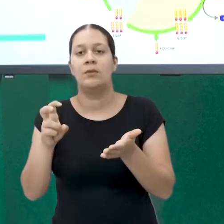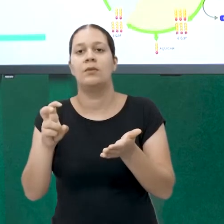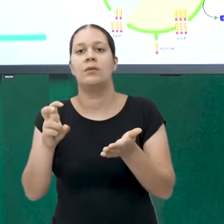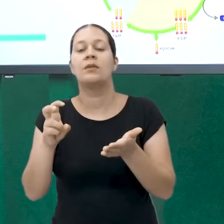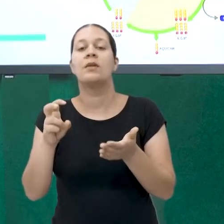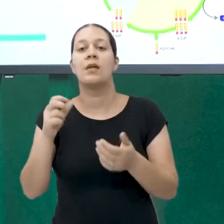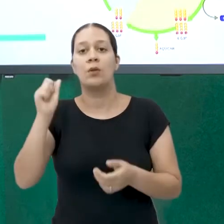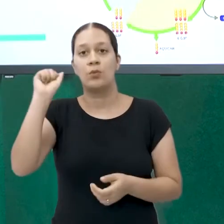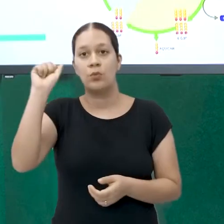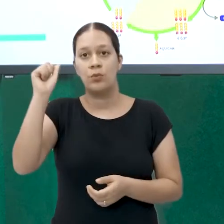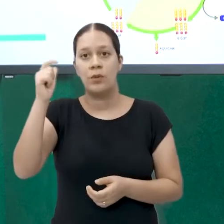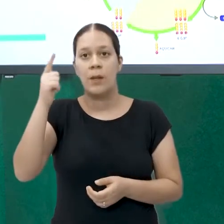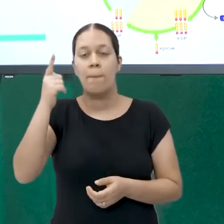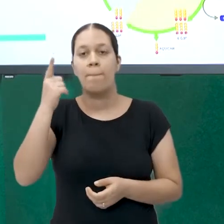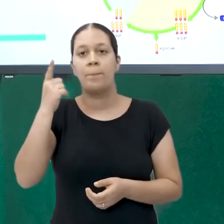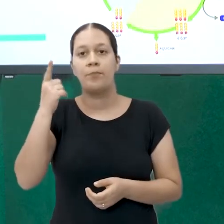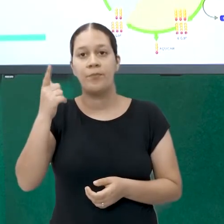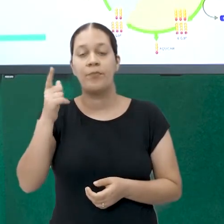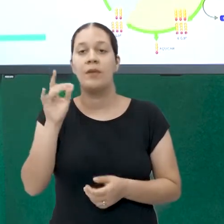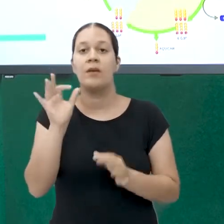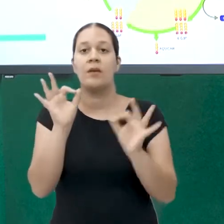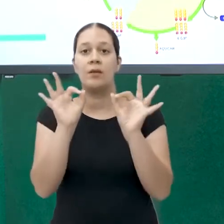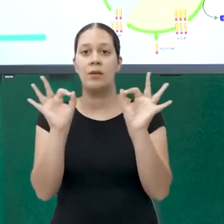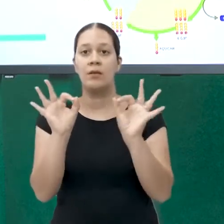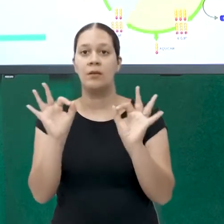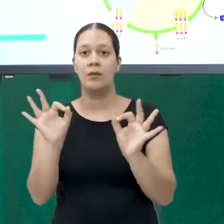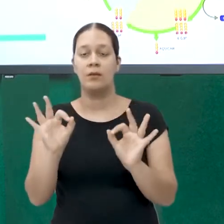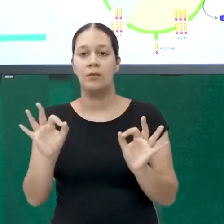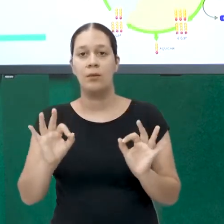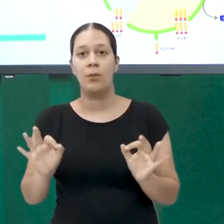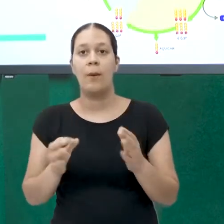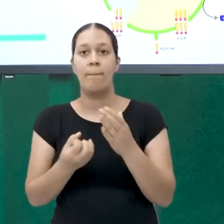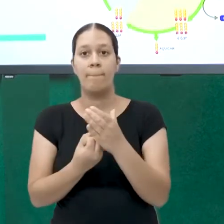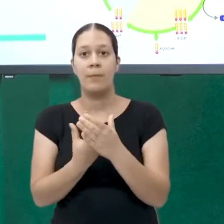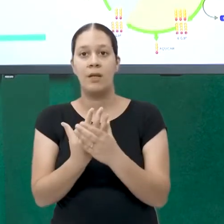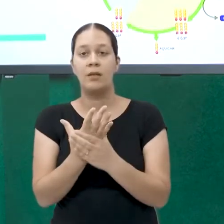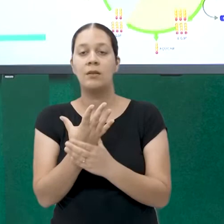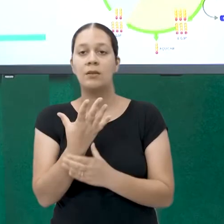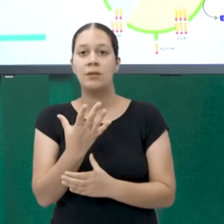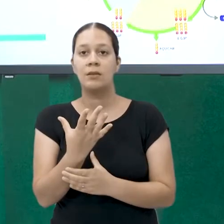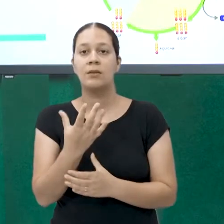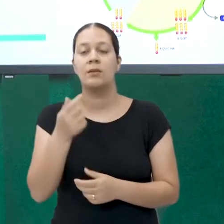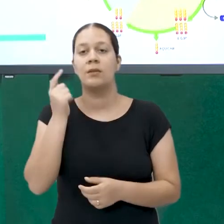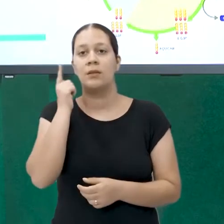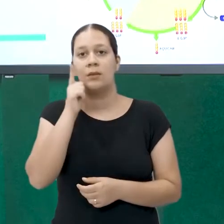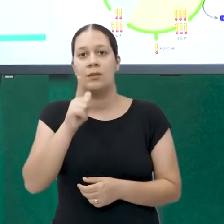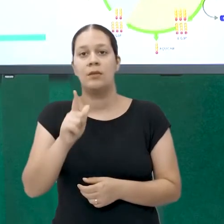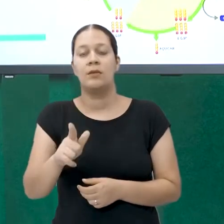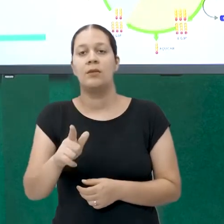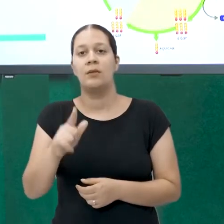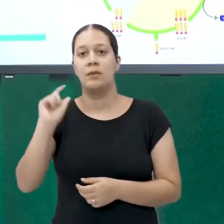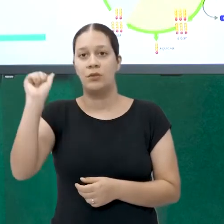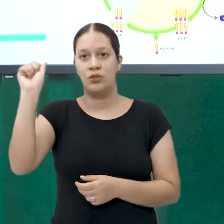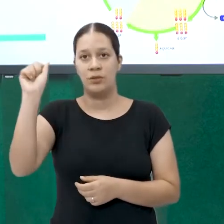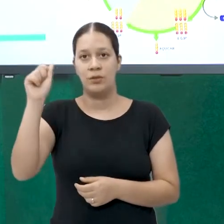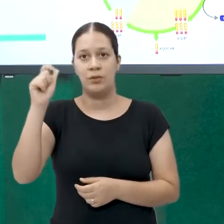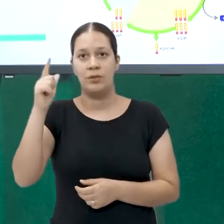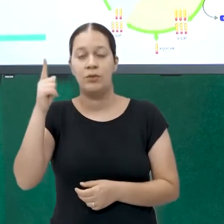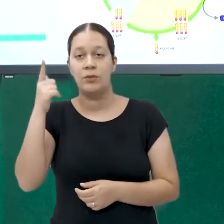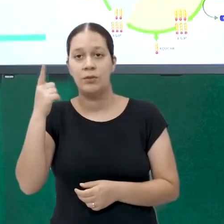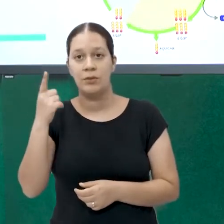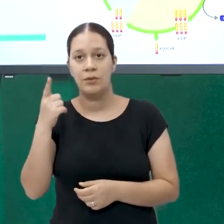toda aquela agressão, né, da luz solar, que, convenhamos, não é toda planta que aguenta, né? Mas você tem